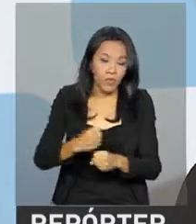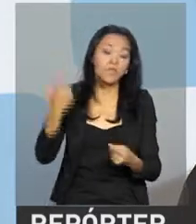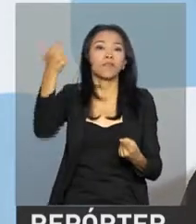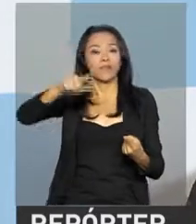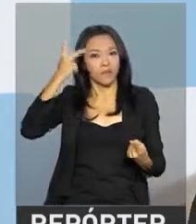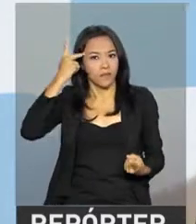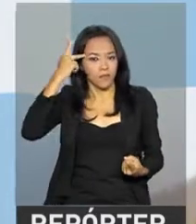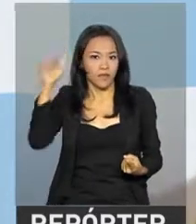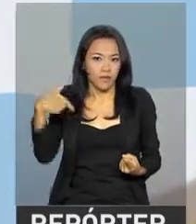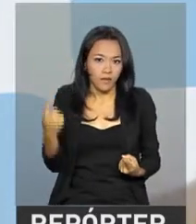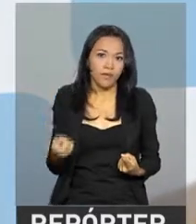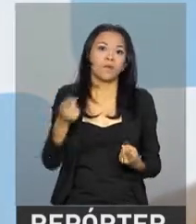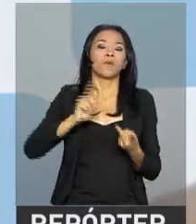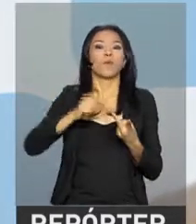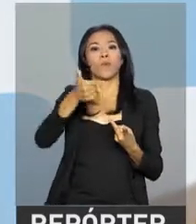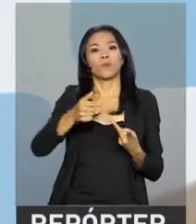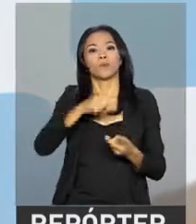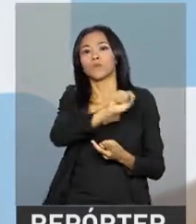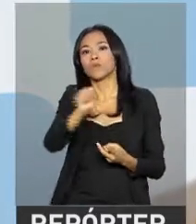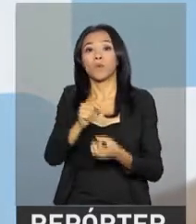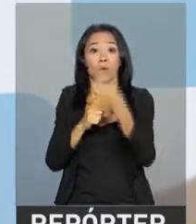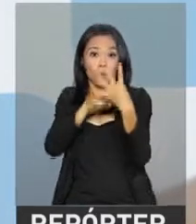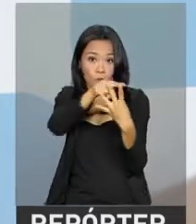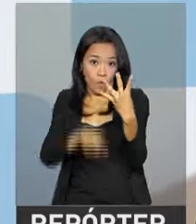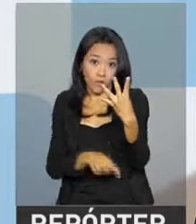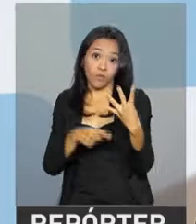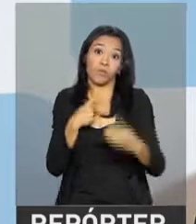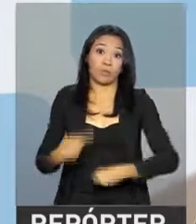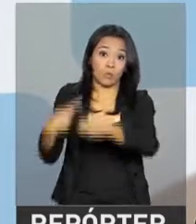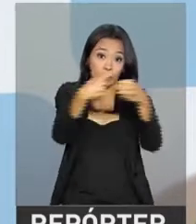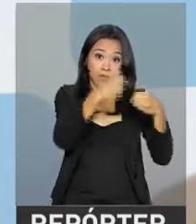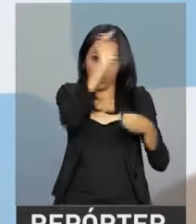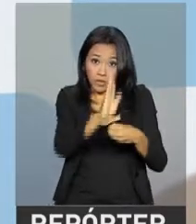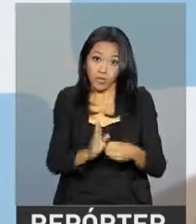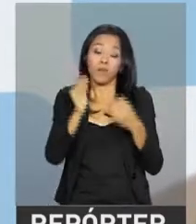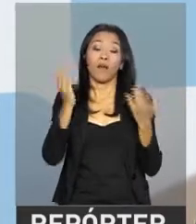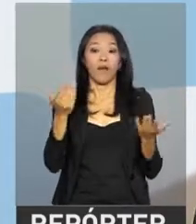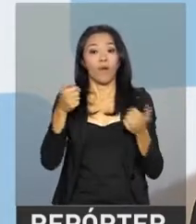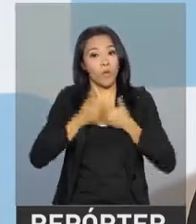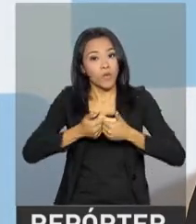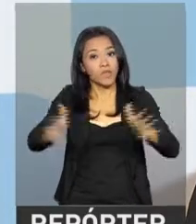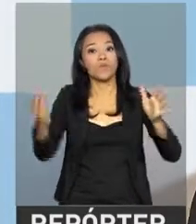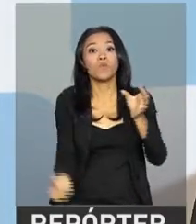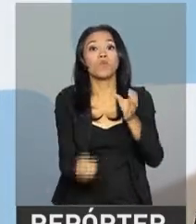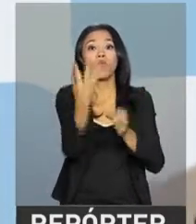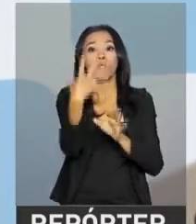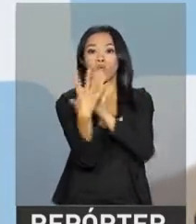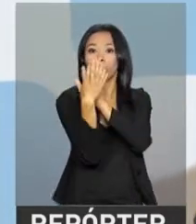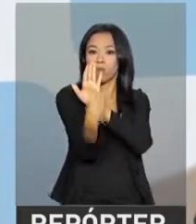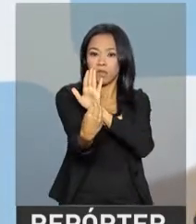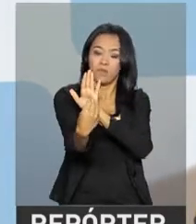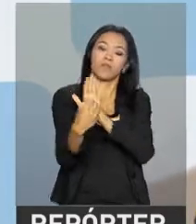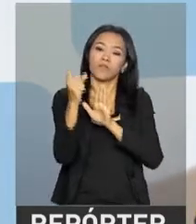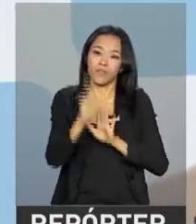Paulo, implantarmos mais em outros 4 municípios do país, dando início, então, à implantação desse novo modelo